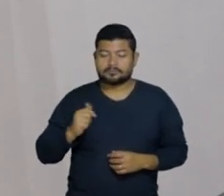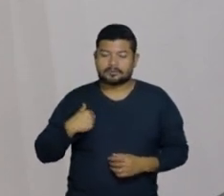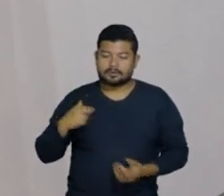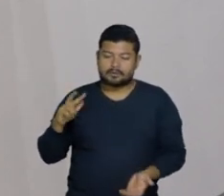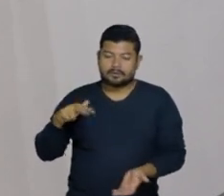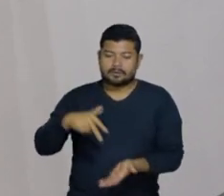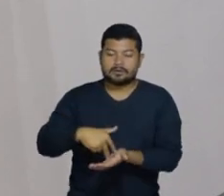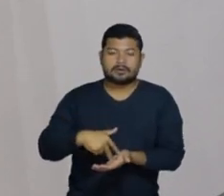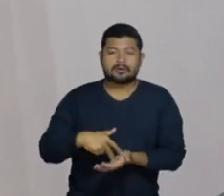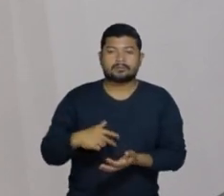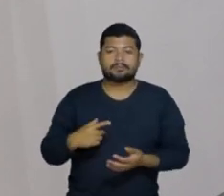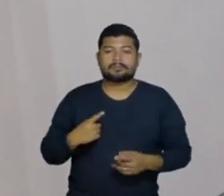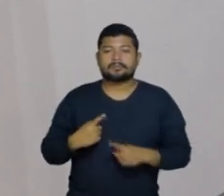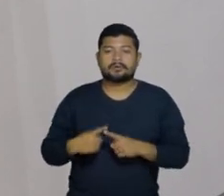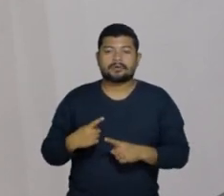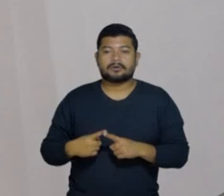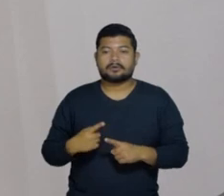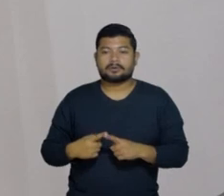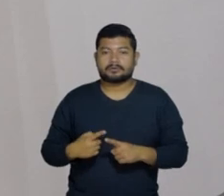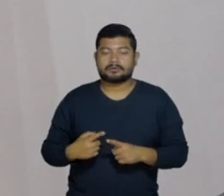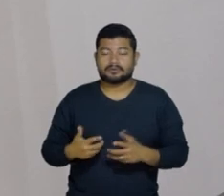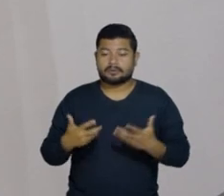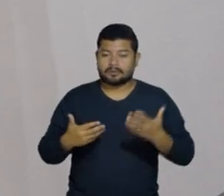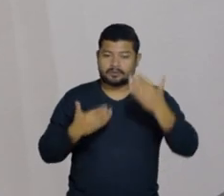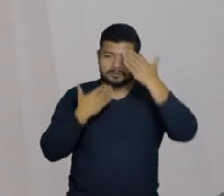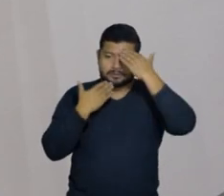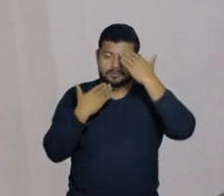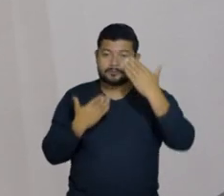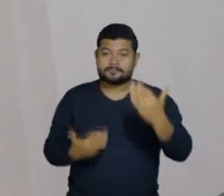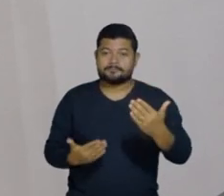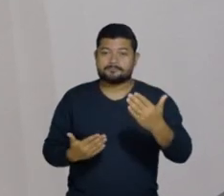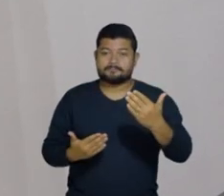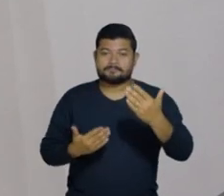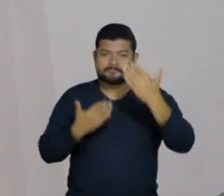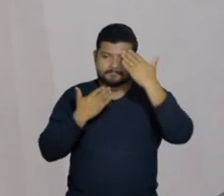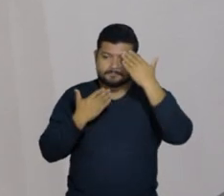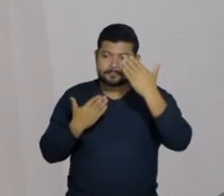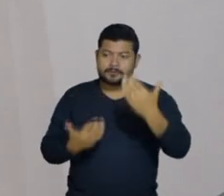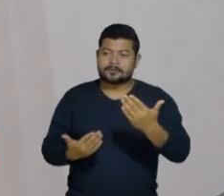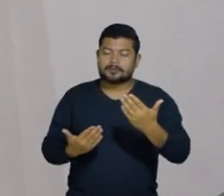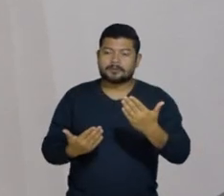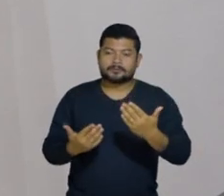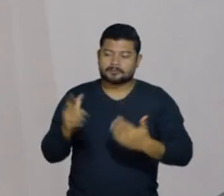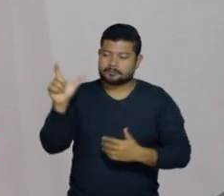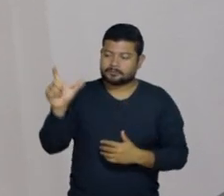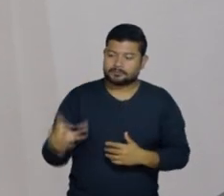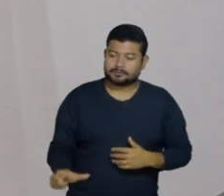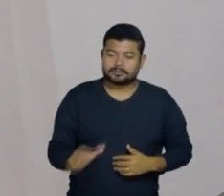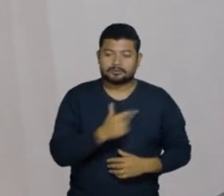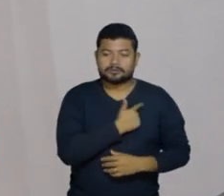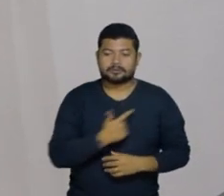Antídio, para fazer um agradecimento. Um agradecimento ao governador Jorginho Melo, um